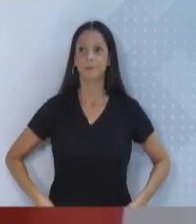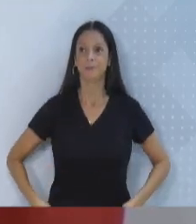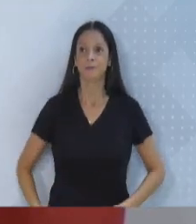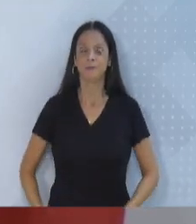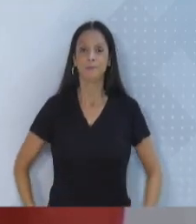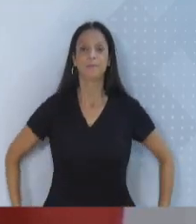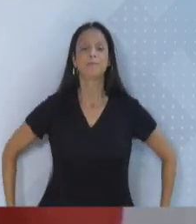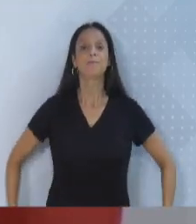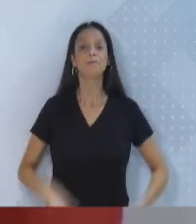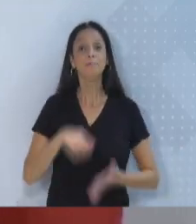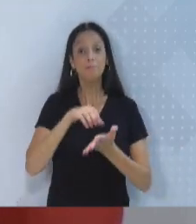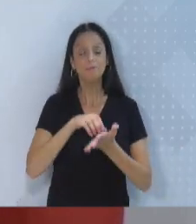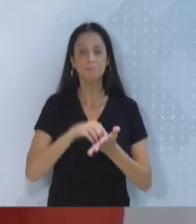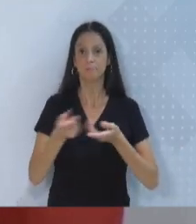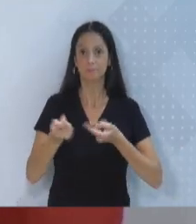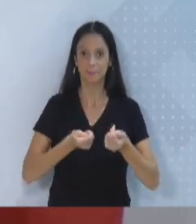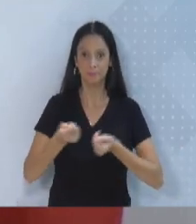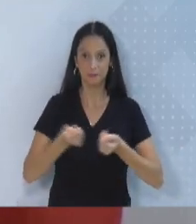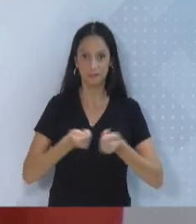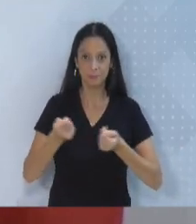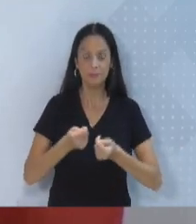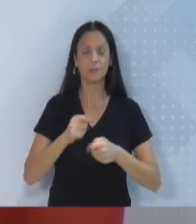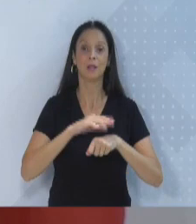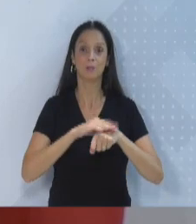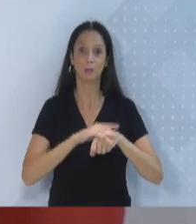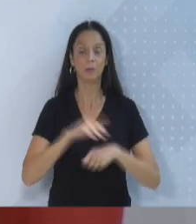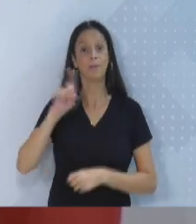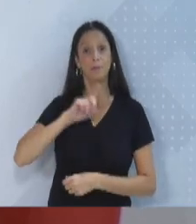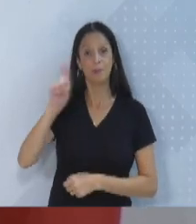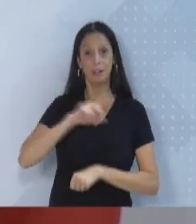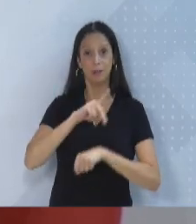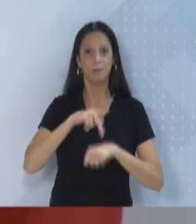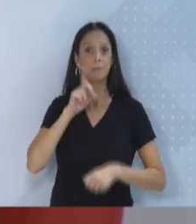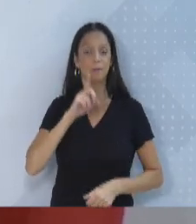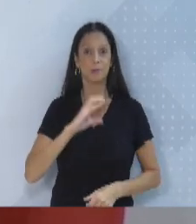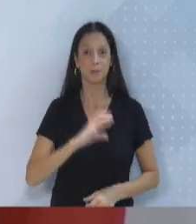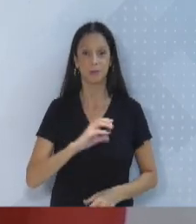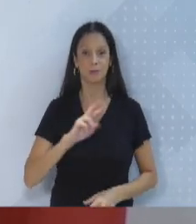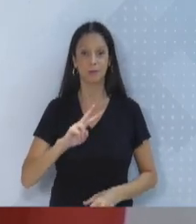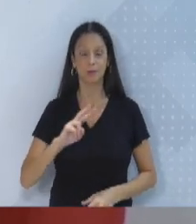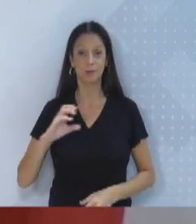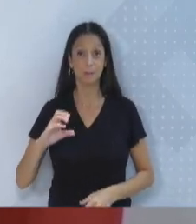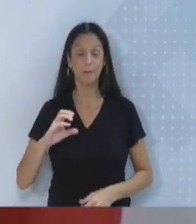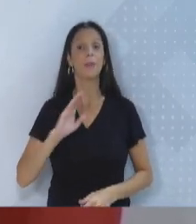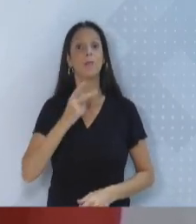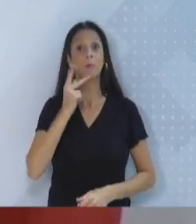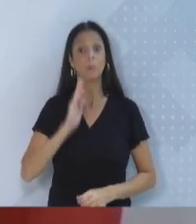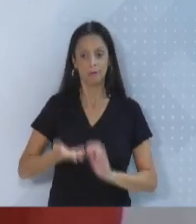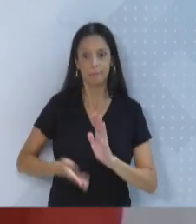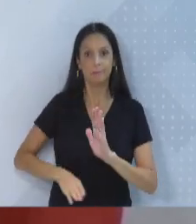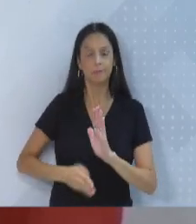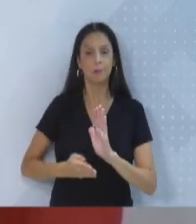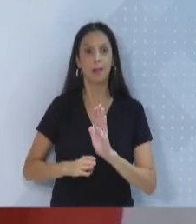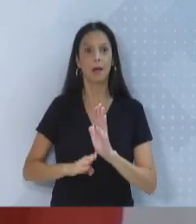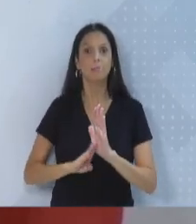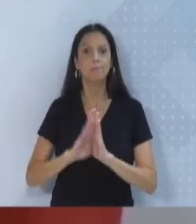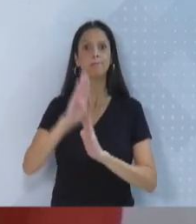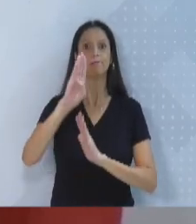Controle de Prevenção de Doenças dos Estados Unidos, o CDC, indicou um aumento da incidência do autismo,